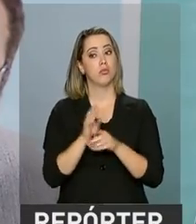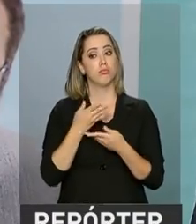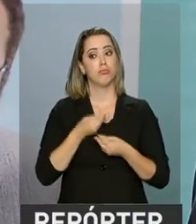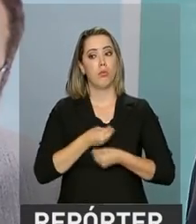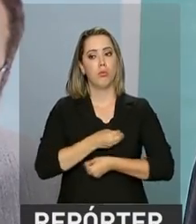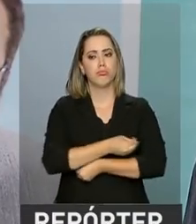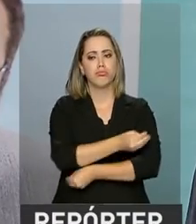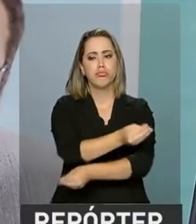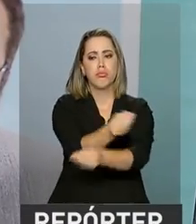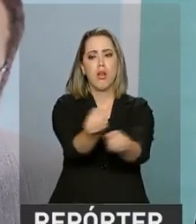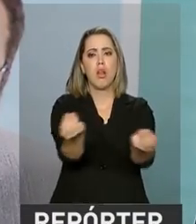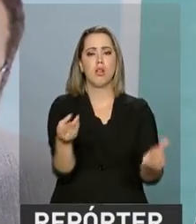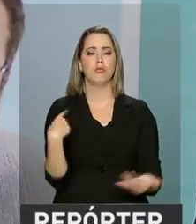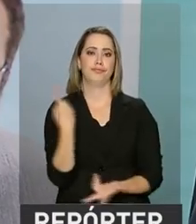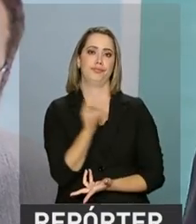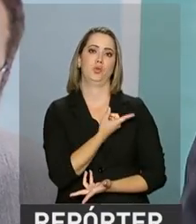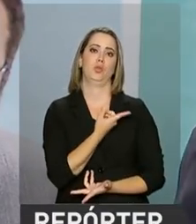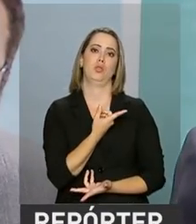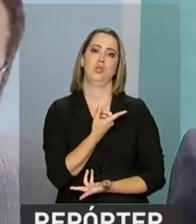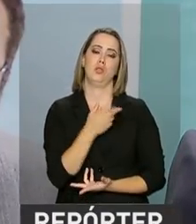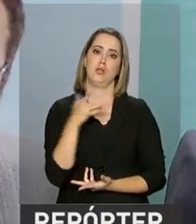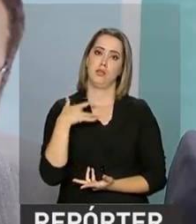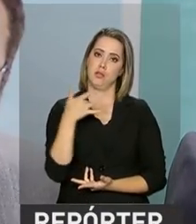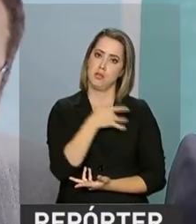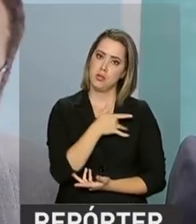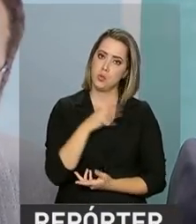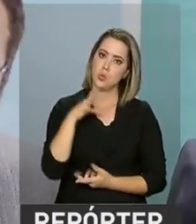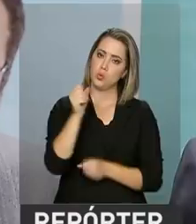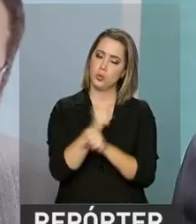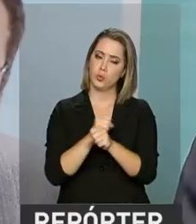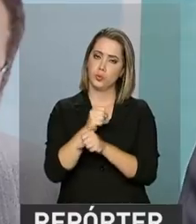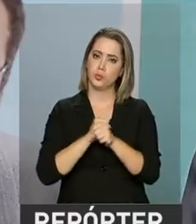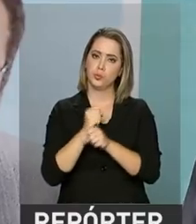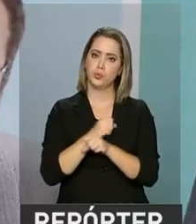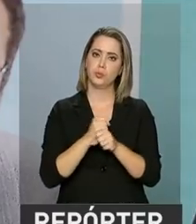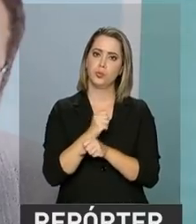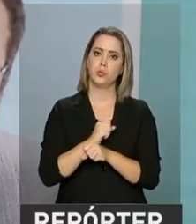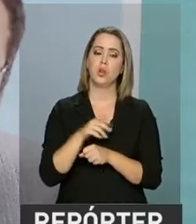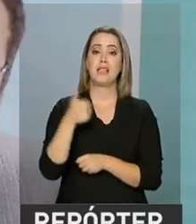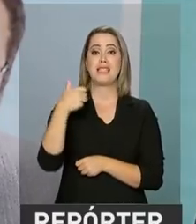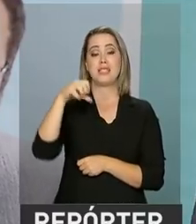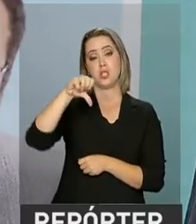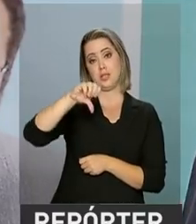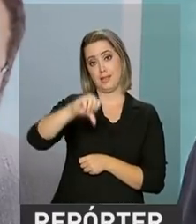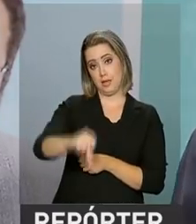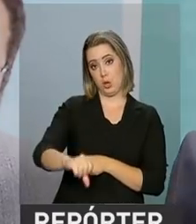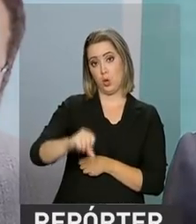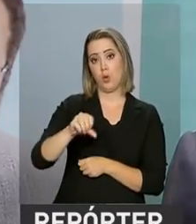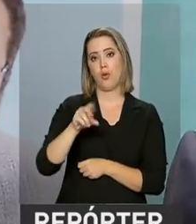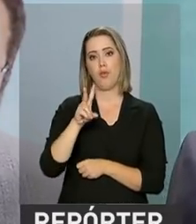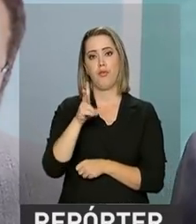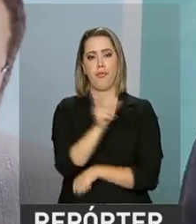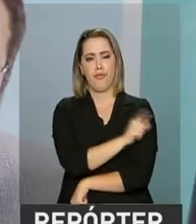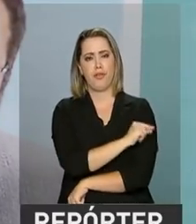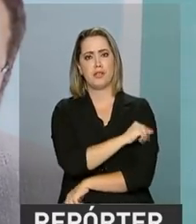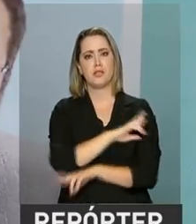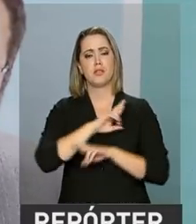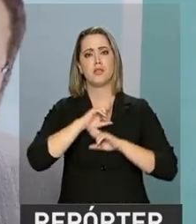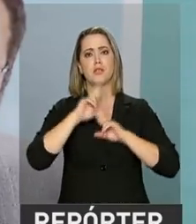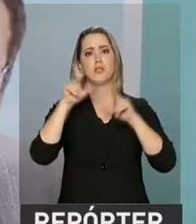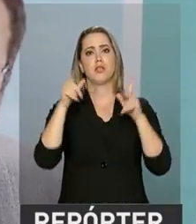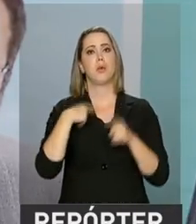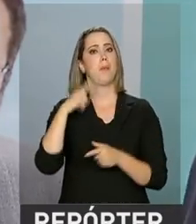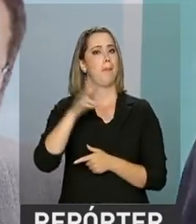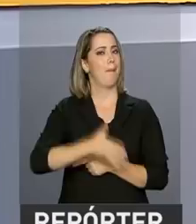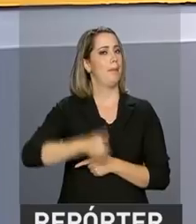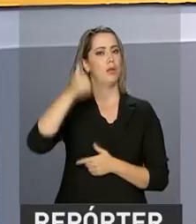distribuídas em nossa rede durante o ano todo. Para nós atendemos 19 tipos de vacinas que estão no nosso programa, é o melhor programa de